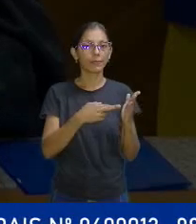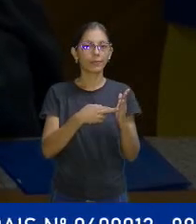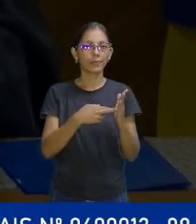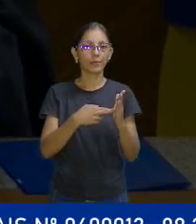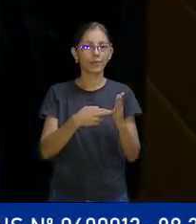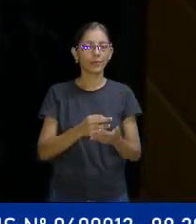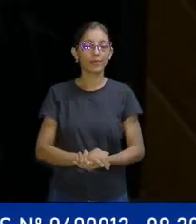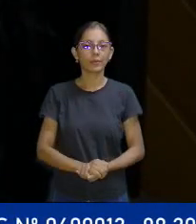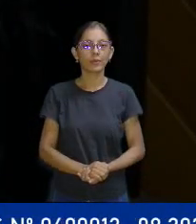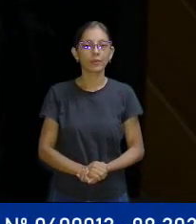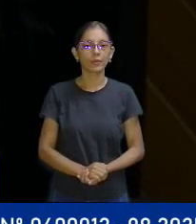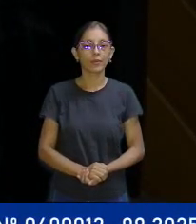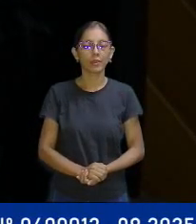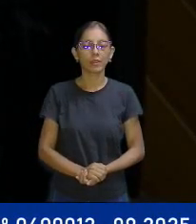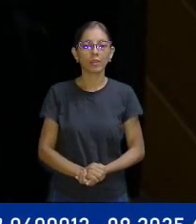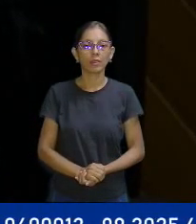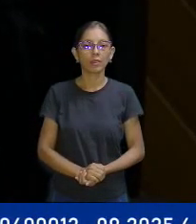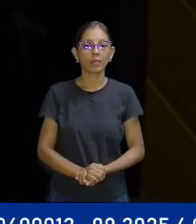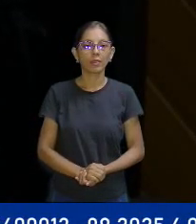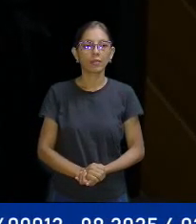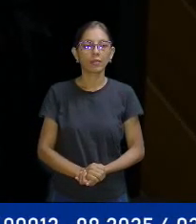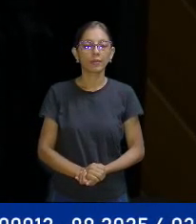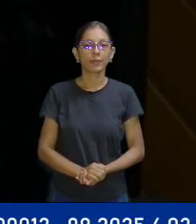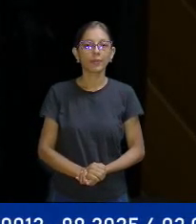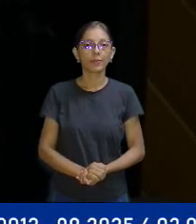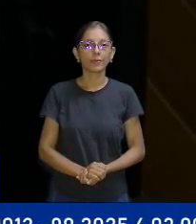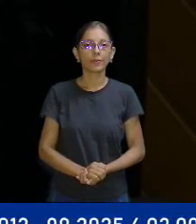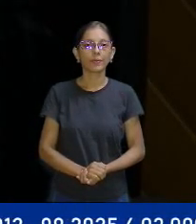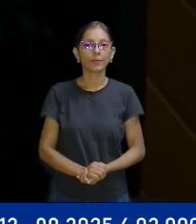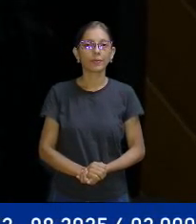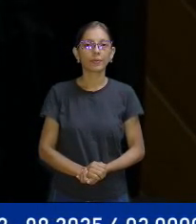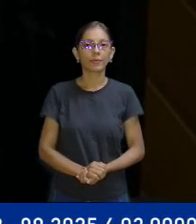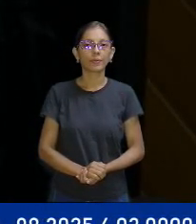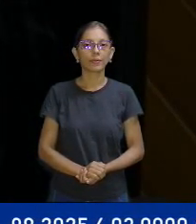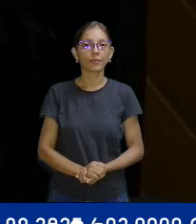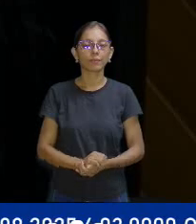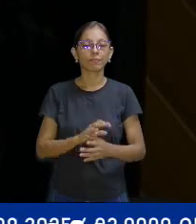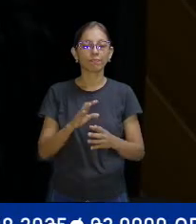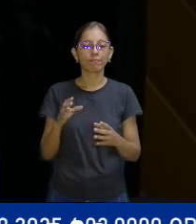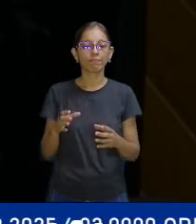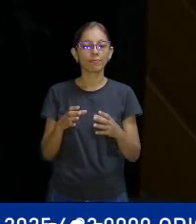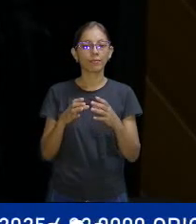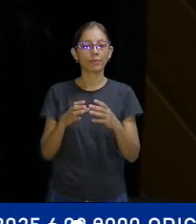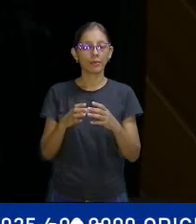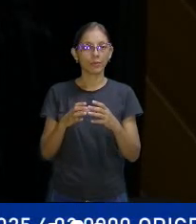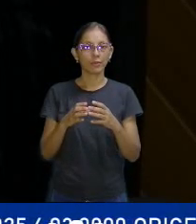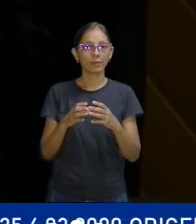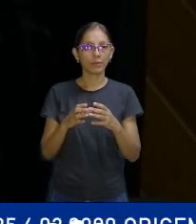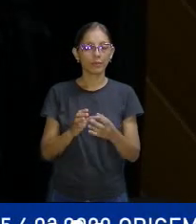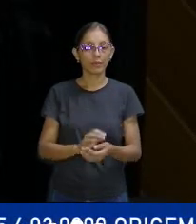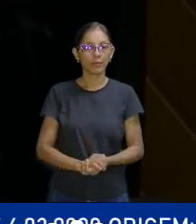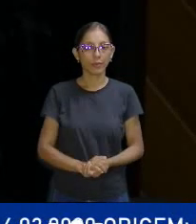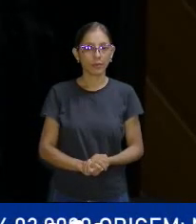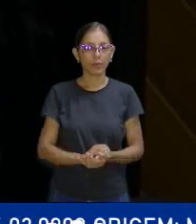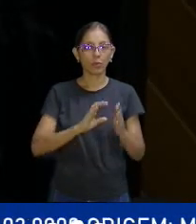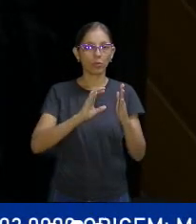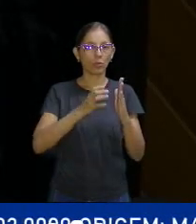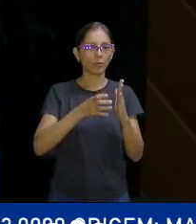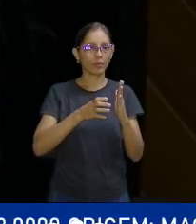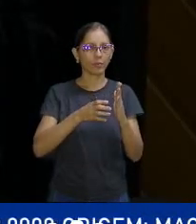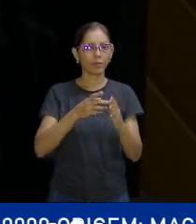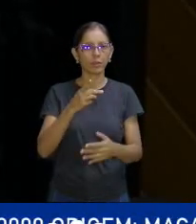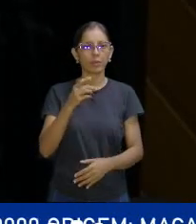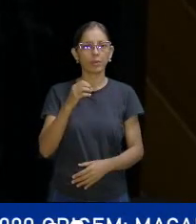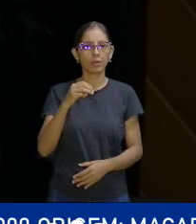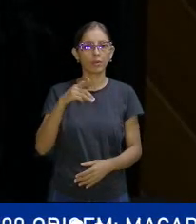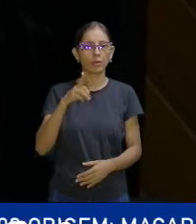relator. Então, senhor presidente, vamos lá. A comissão Coloca no provisória juiz Normando municipal Souza, do na Partido parte da lei inferior Podemos, 4, do requerimento